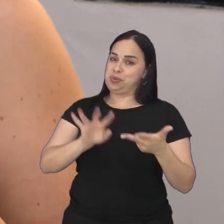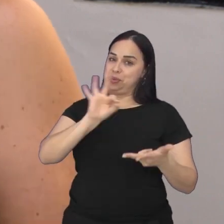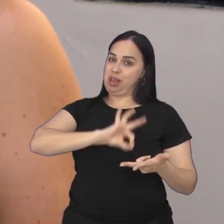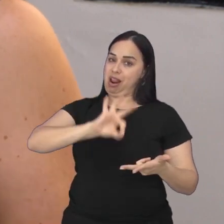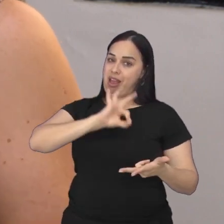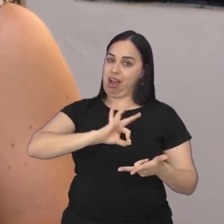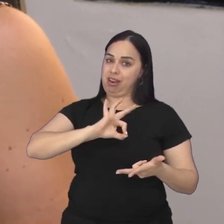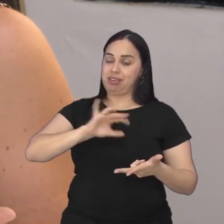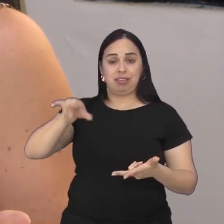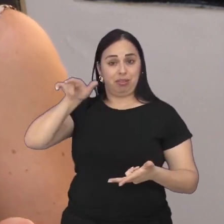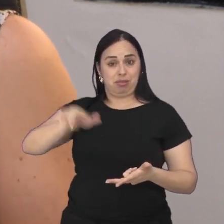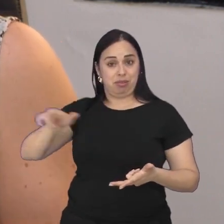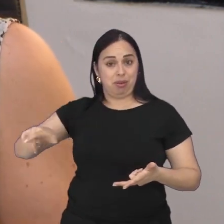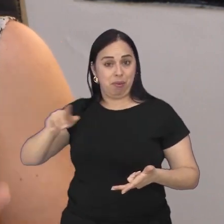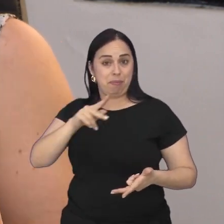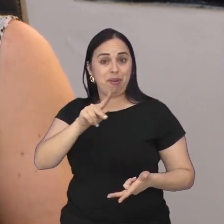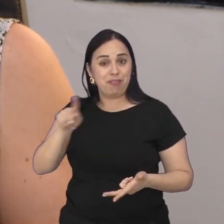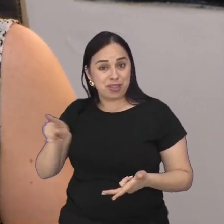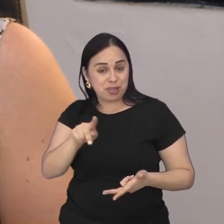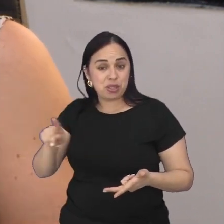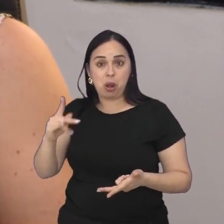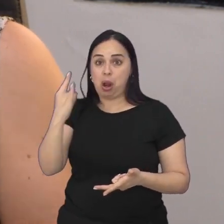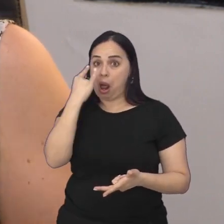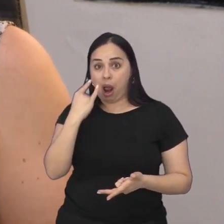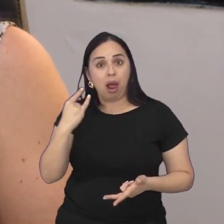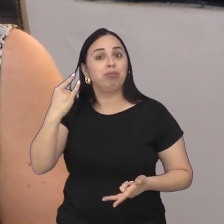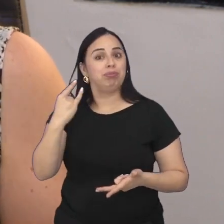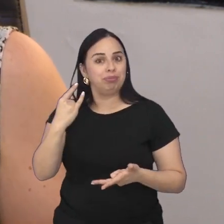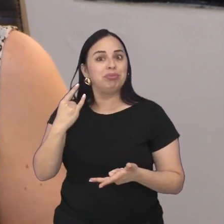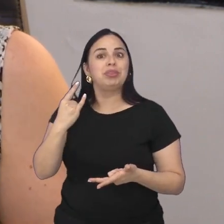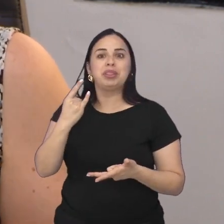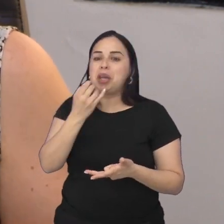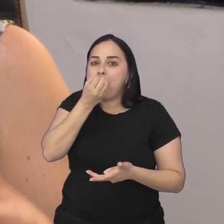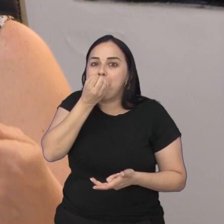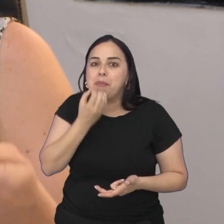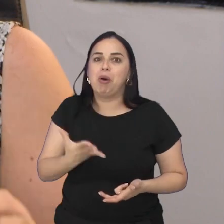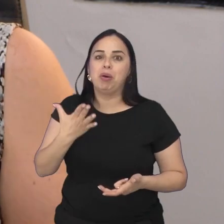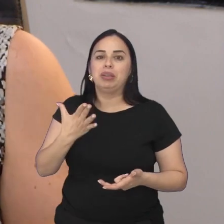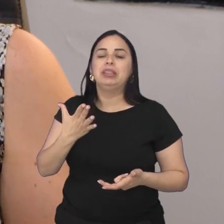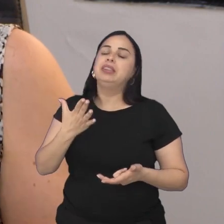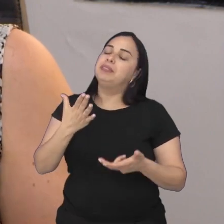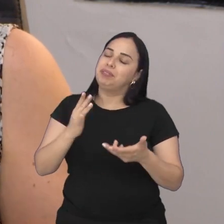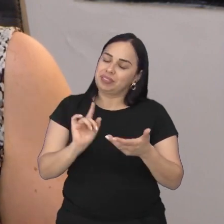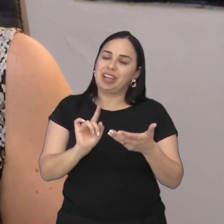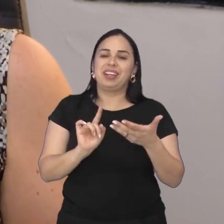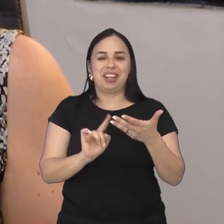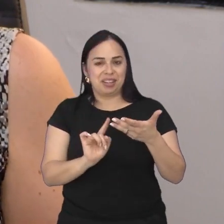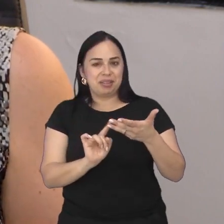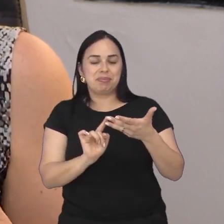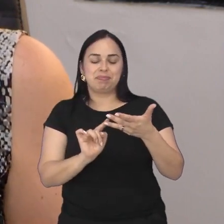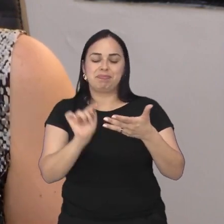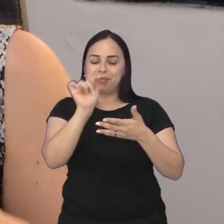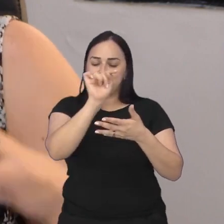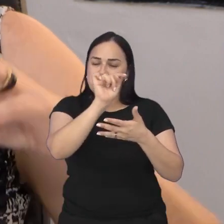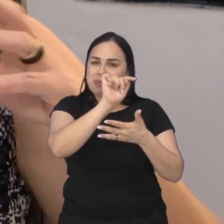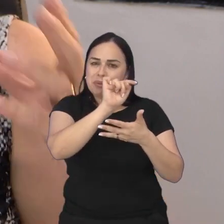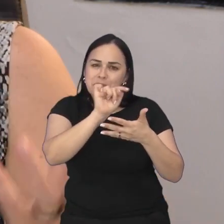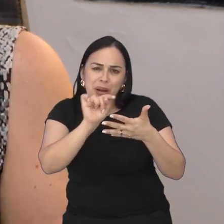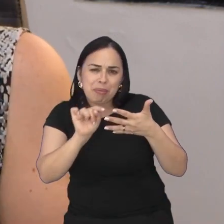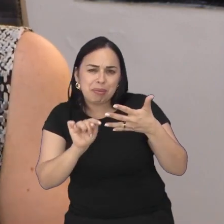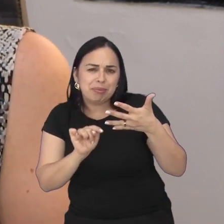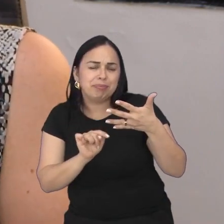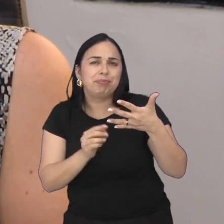tem o salário que é atrativo para o professor como profissional, que é ficar e se dedicar. E aí sim você